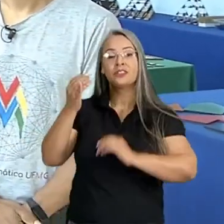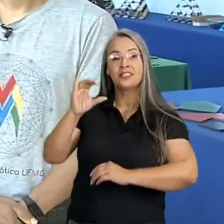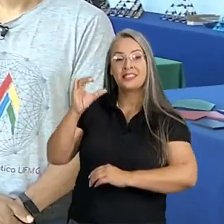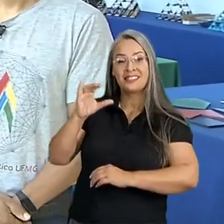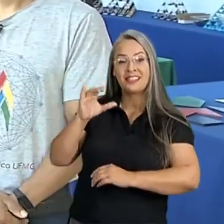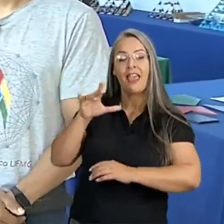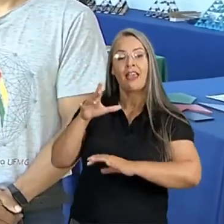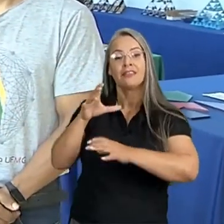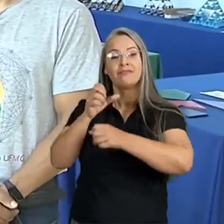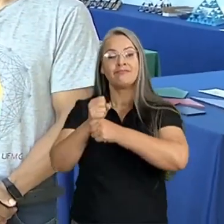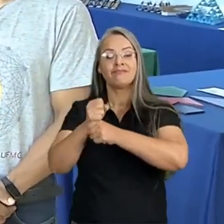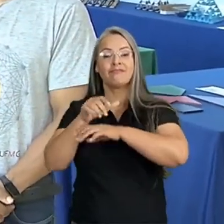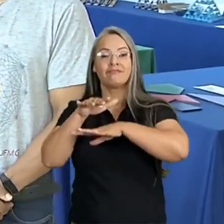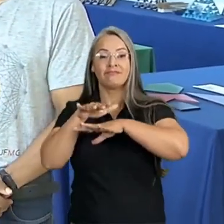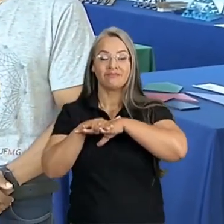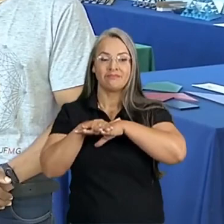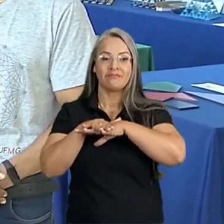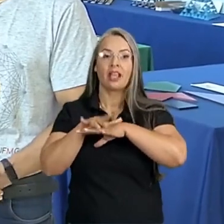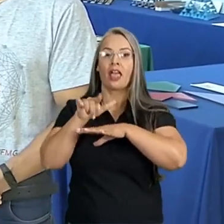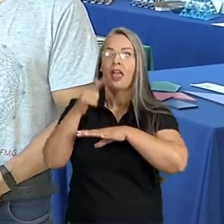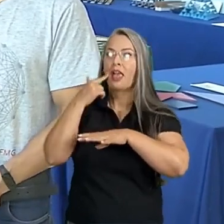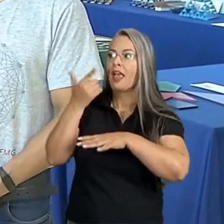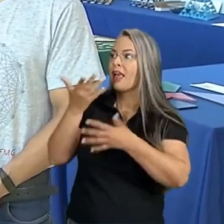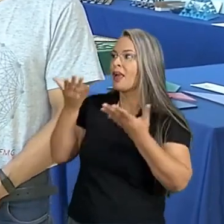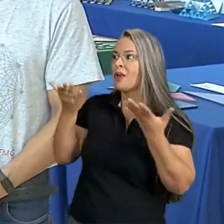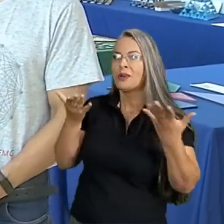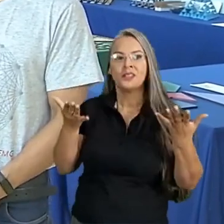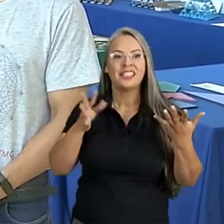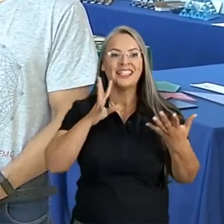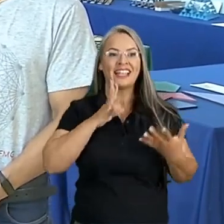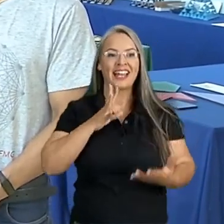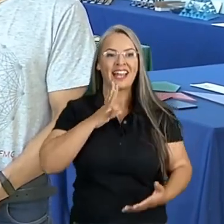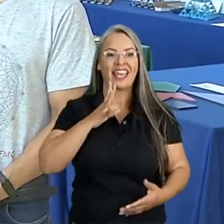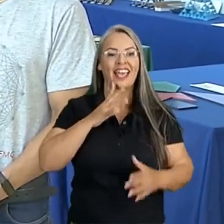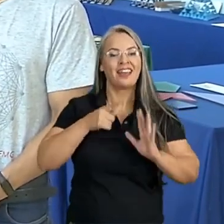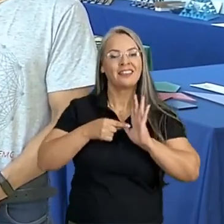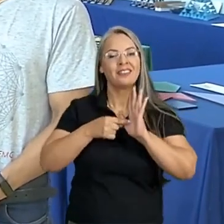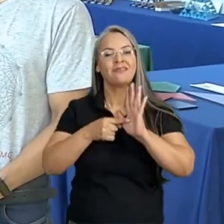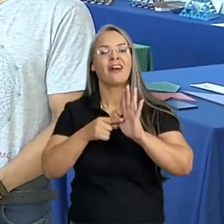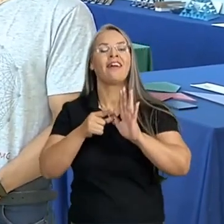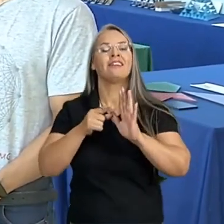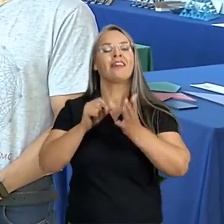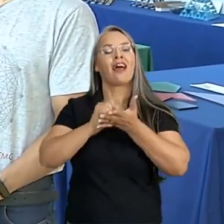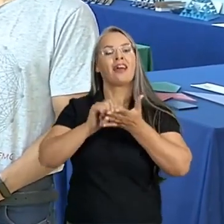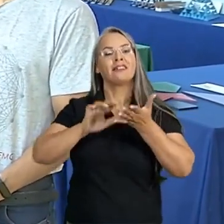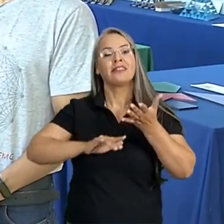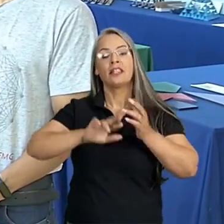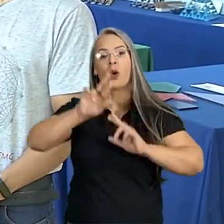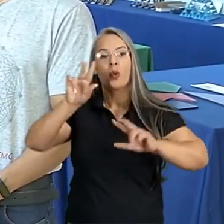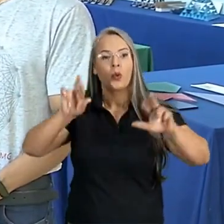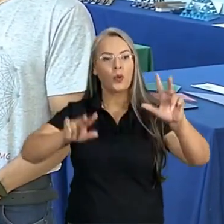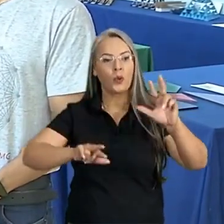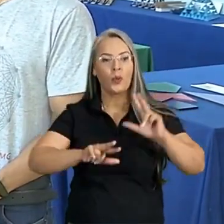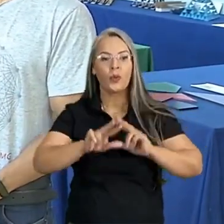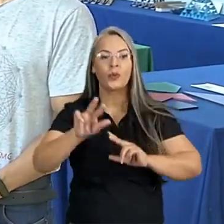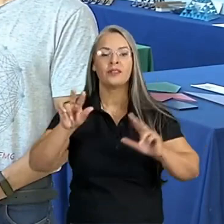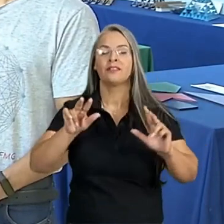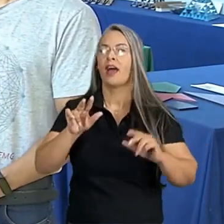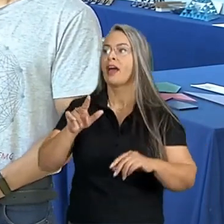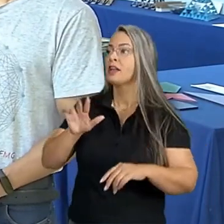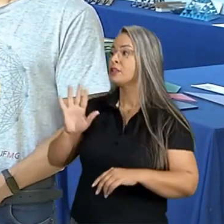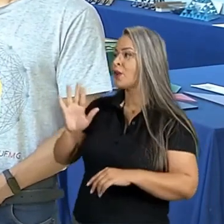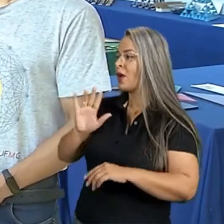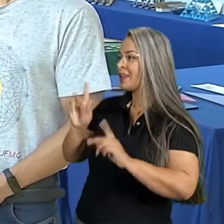legal que se desenvolvem atividades bem interessantes Como a cultura Maker estou aqui com o professor Fábio Olá professor